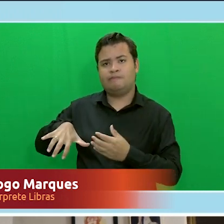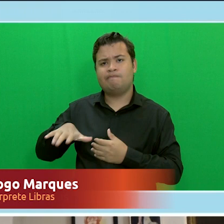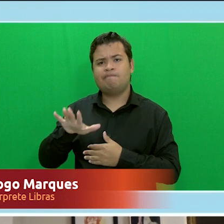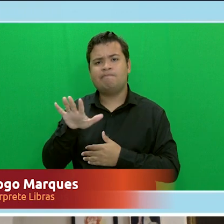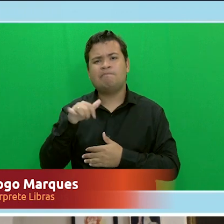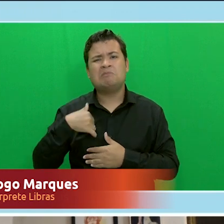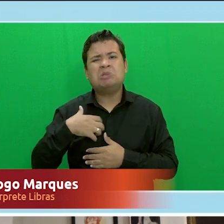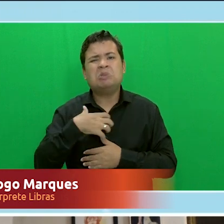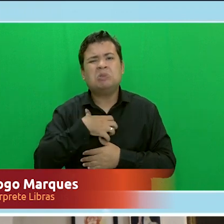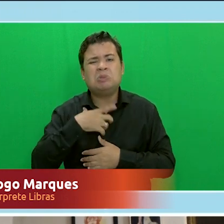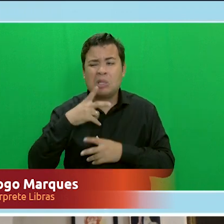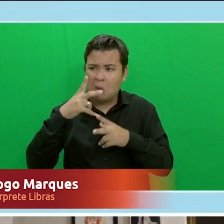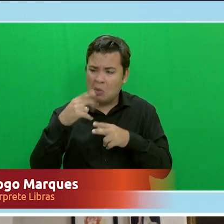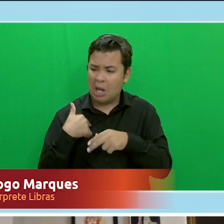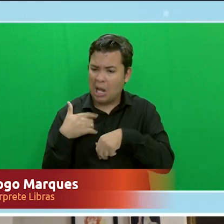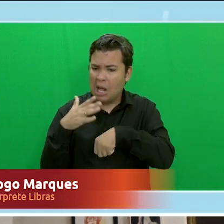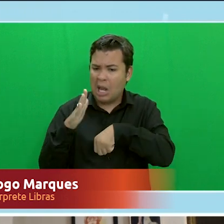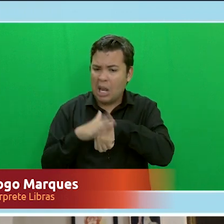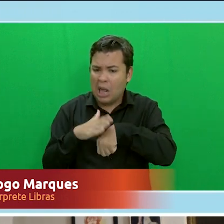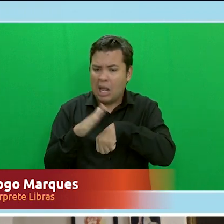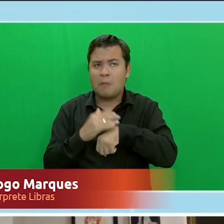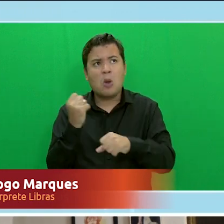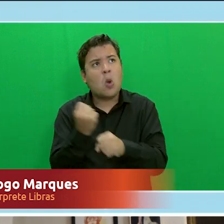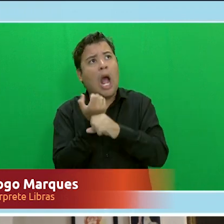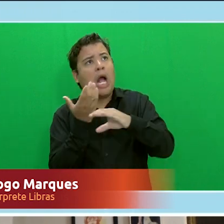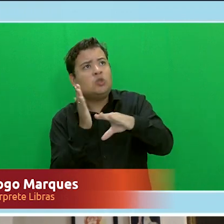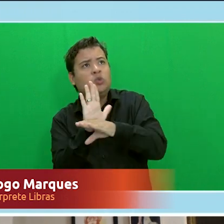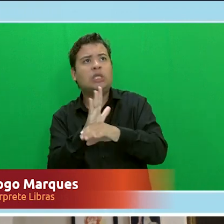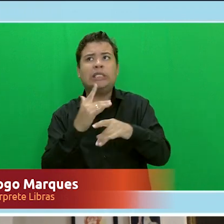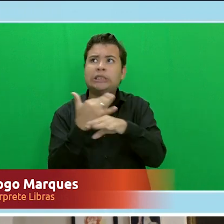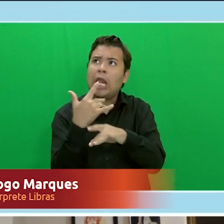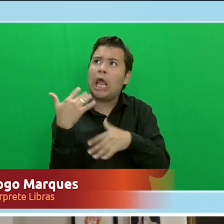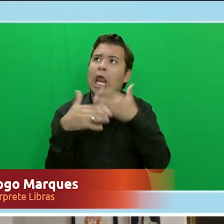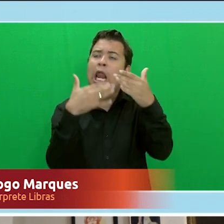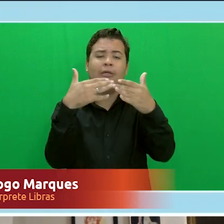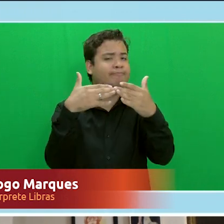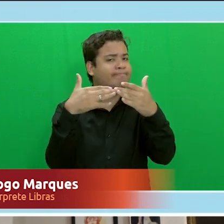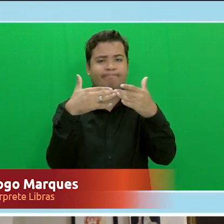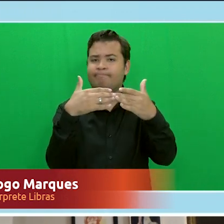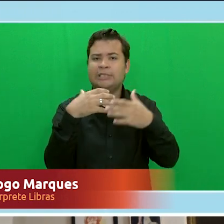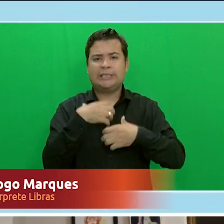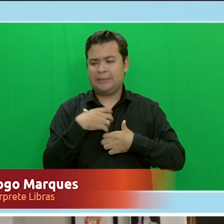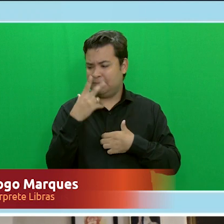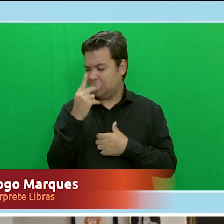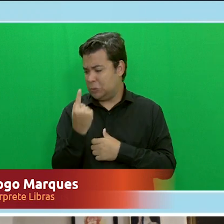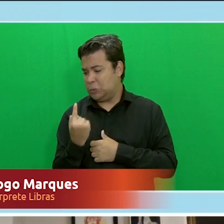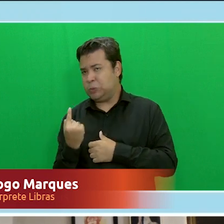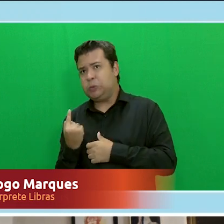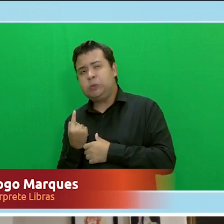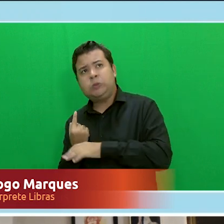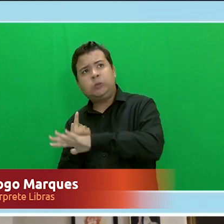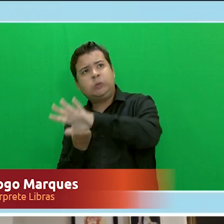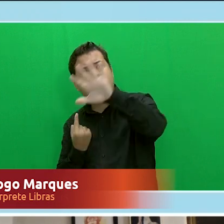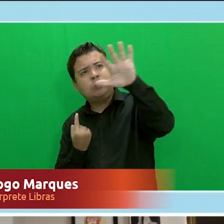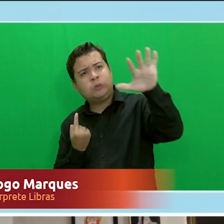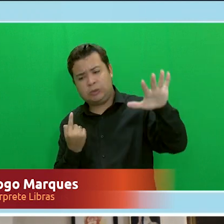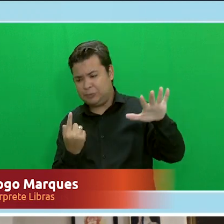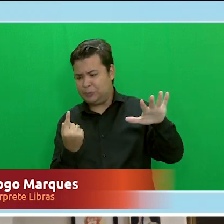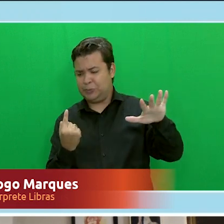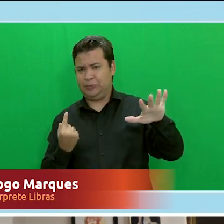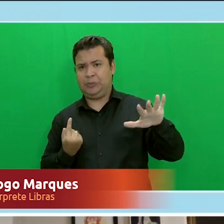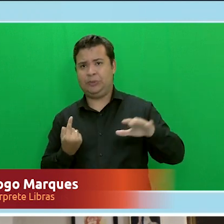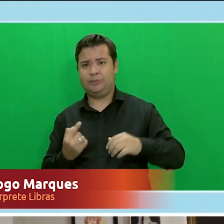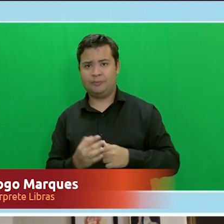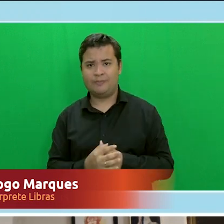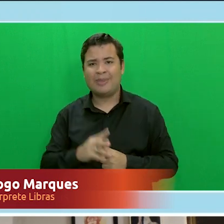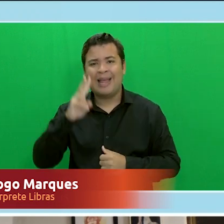como produtor que nós somos dessa mesma cidade, que é a alienação que vem do Marx, mas